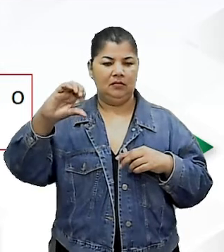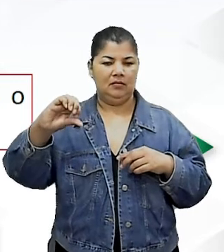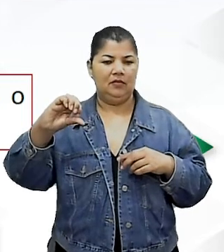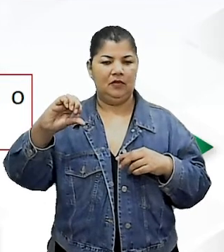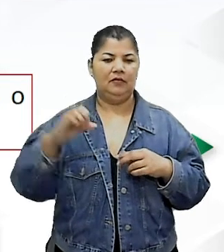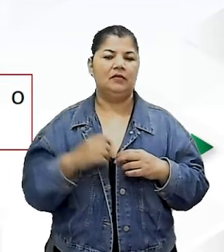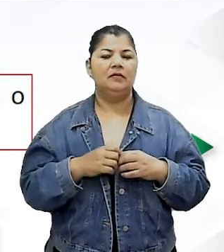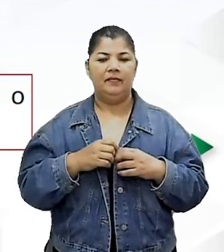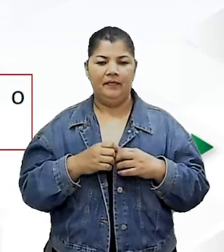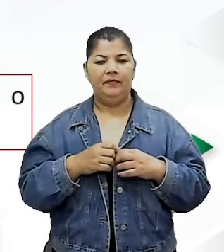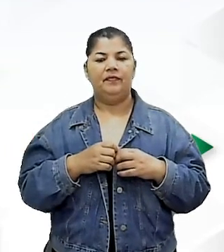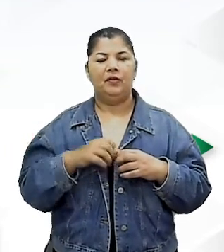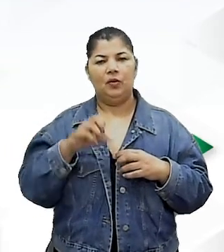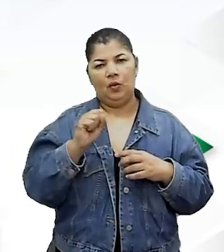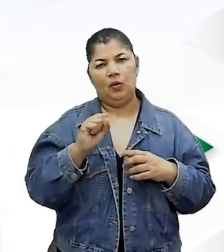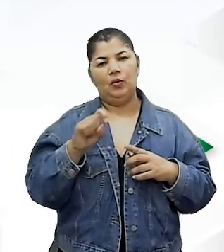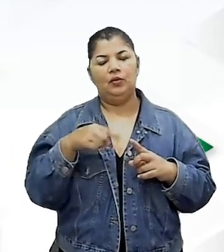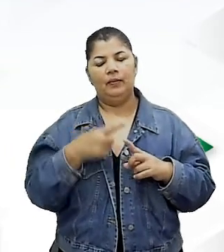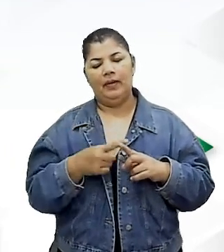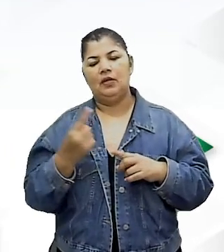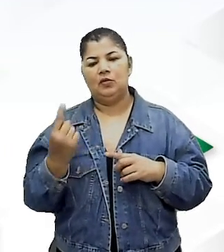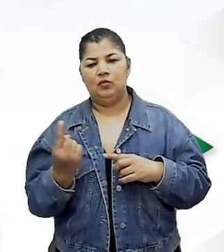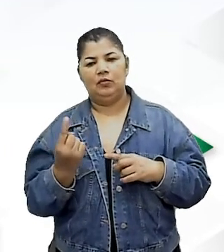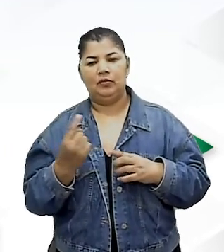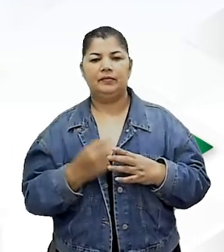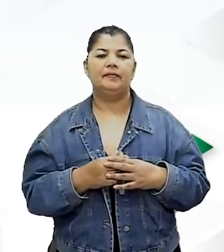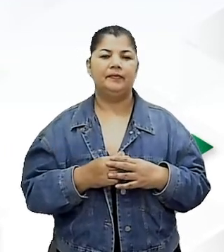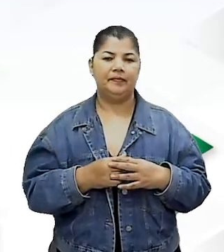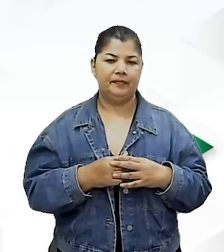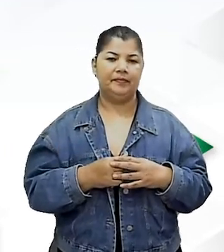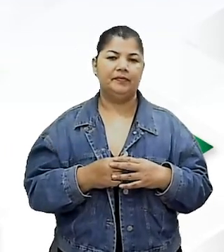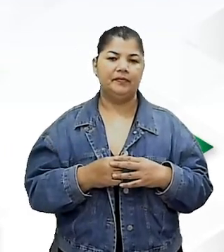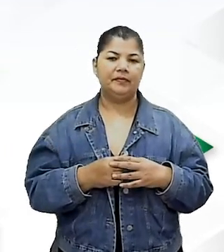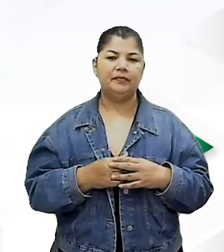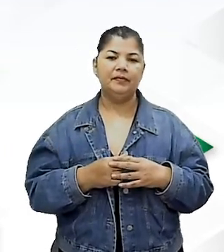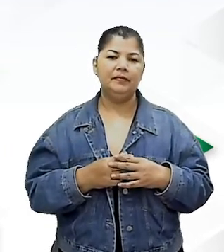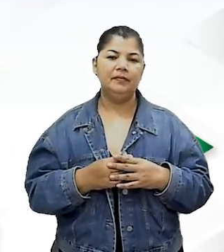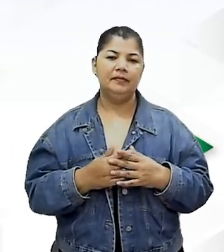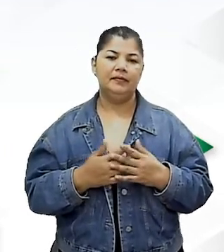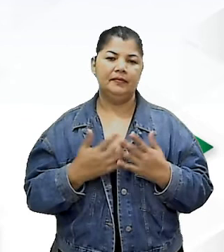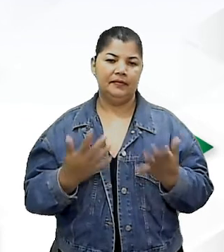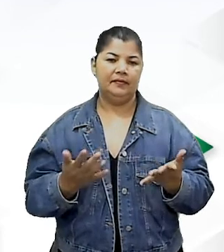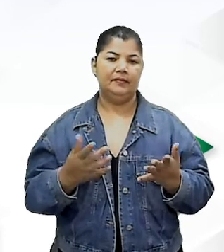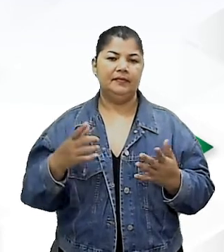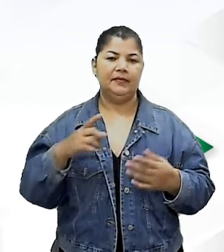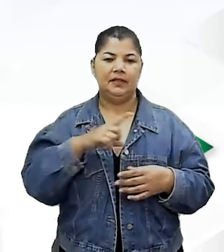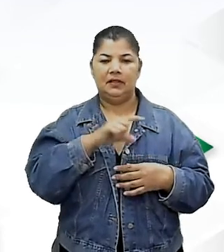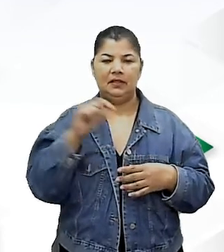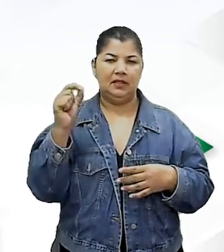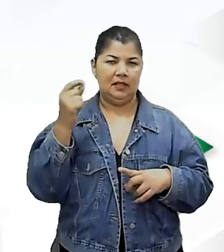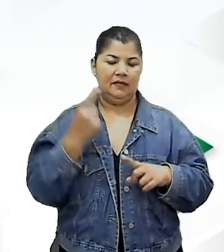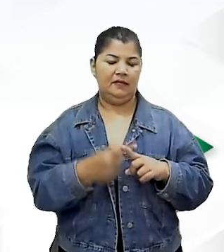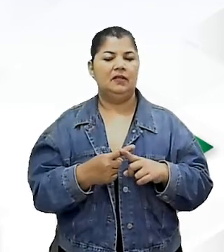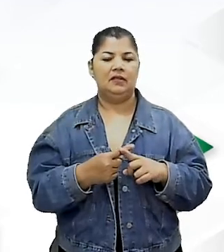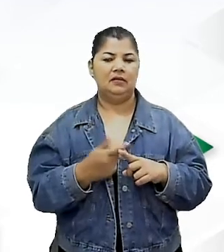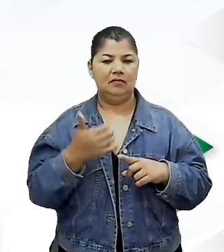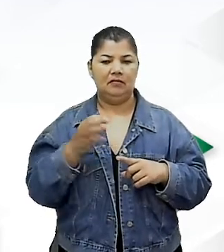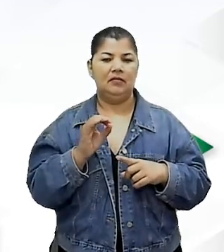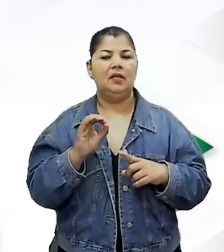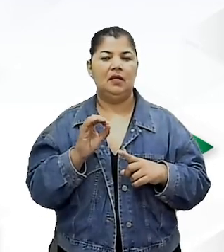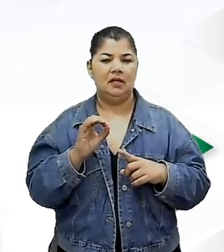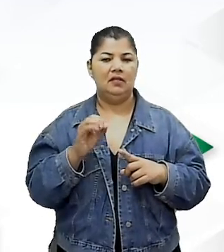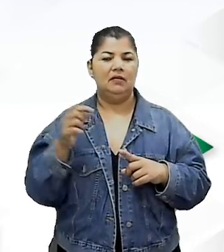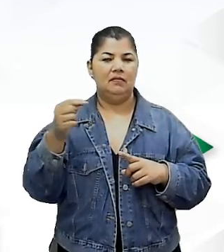8 zeros, mais uma casa que adiantou. Então são 100. Então são 100 vezes 10 elevado a menos 9.